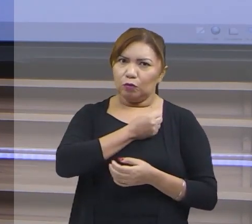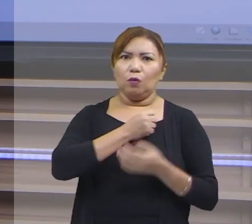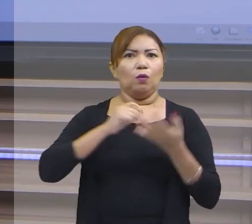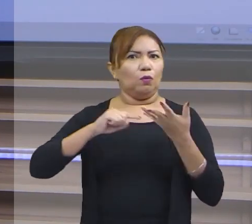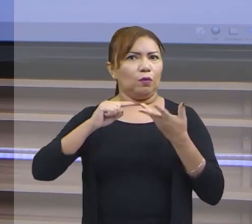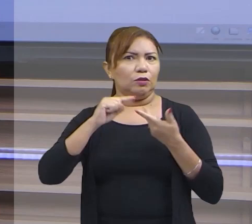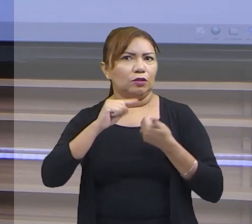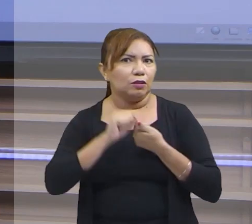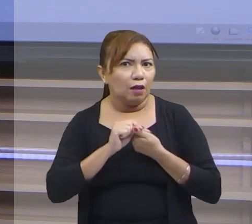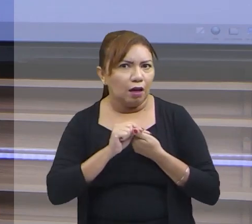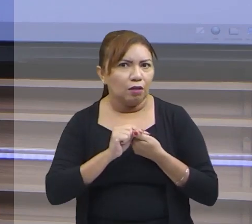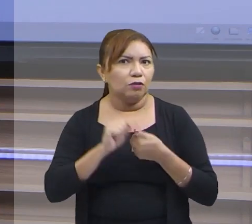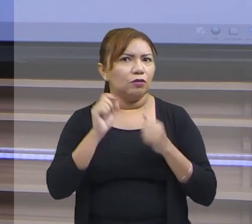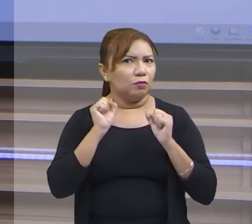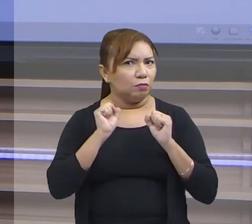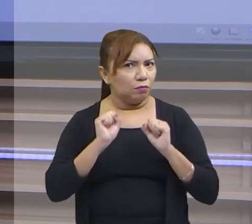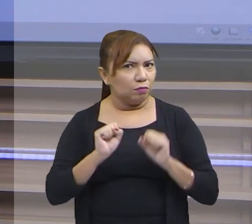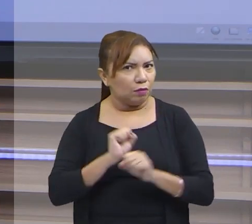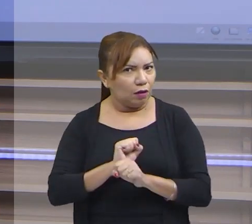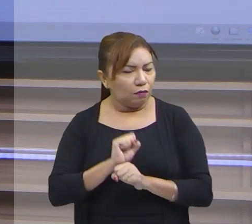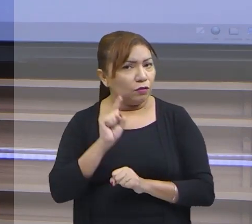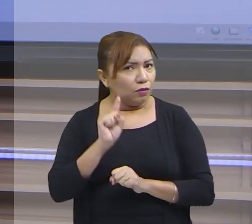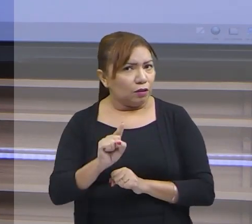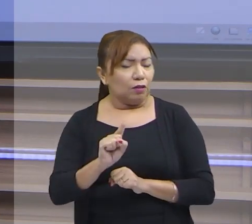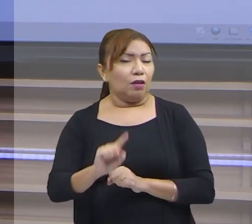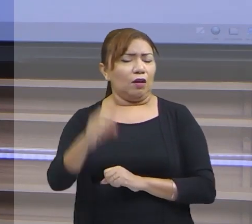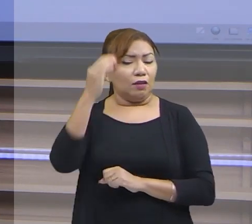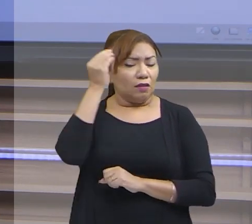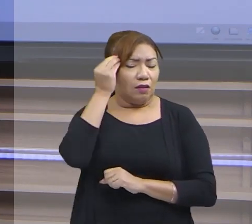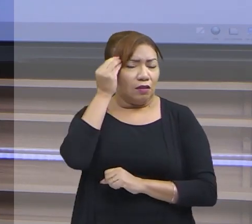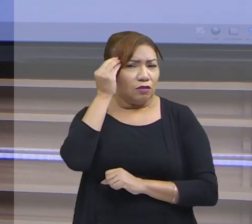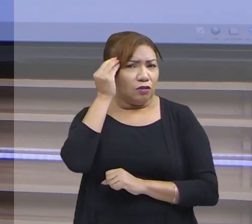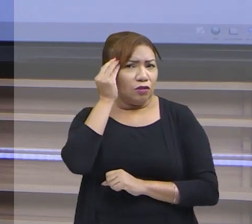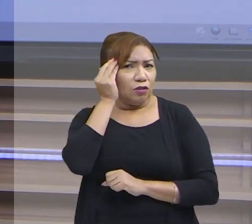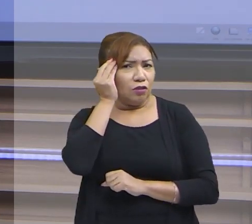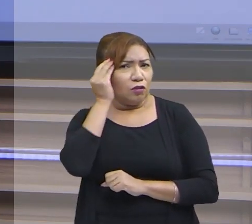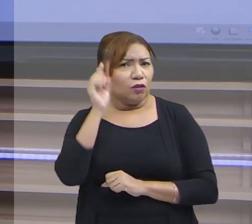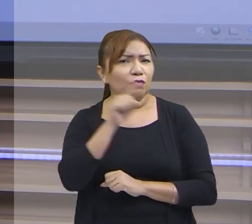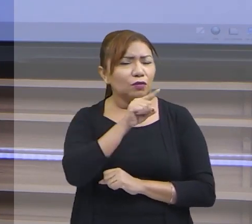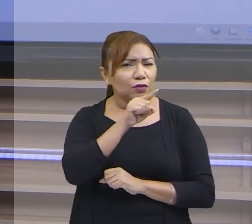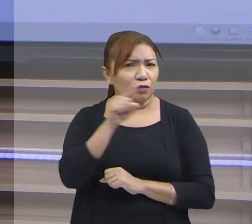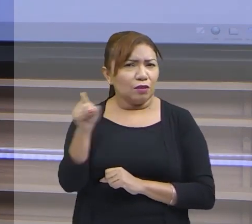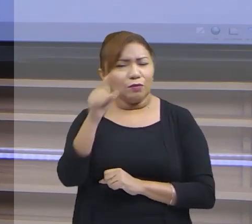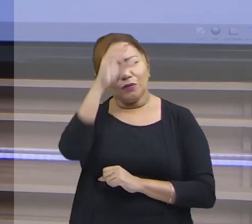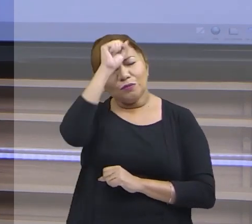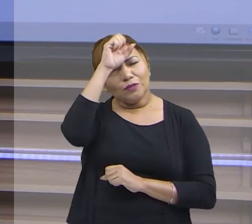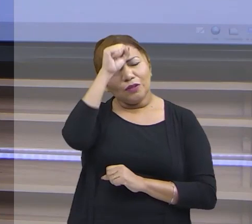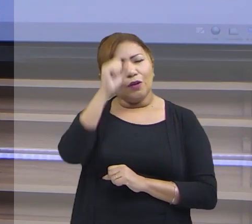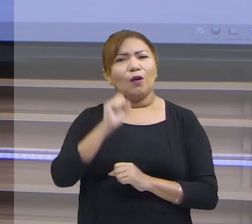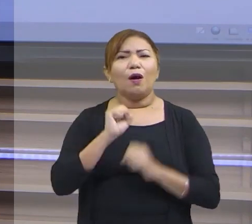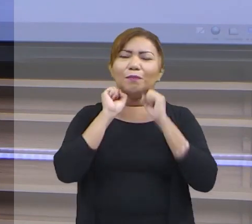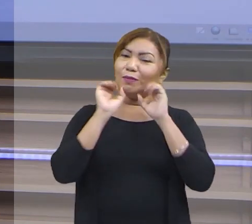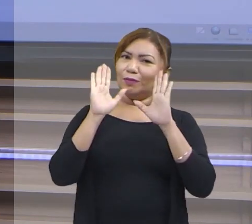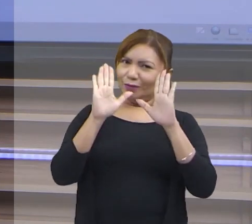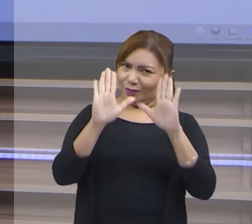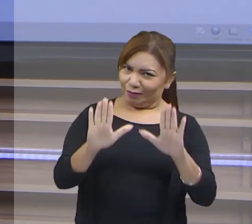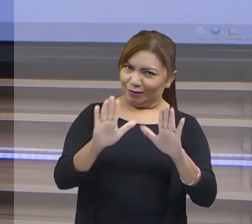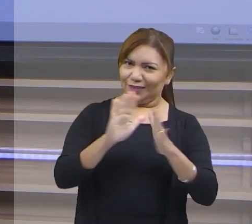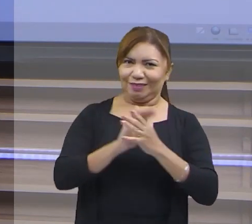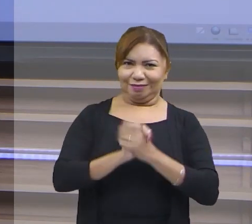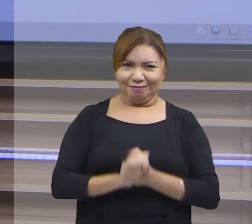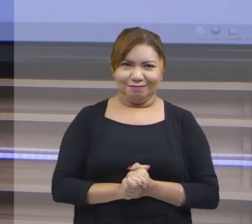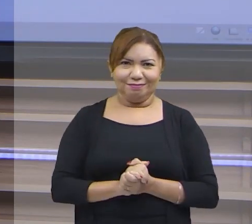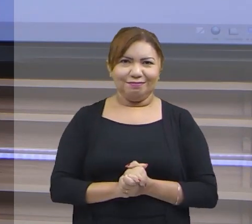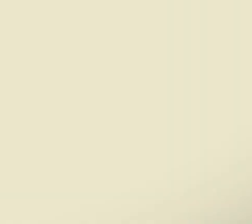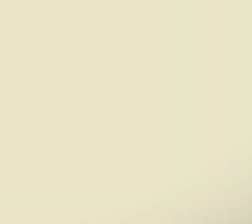quantidade. Espero ter compartilhado o conhecimento com vocês. Fiquem com Deus e até a próxima.